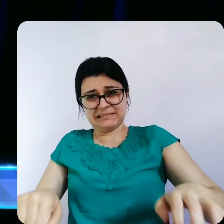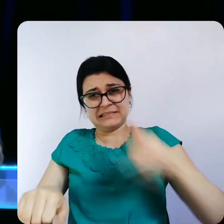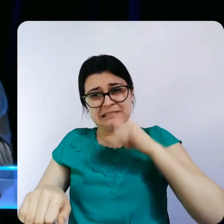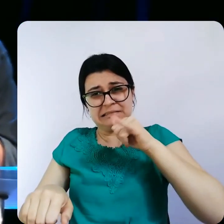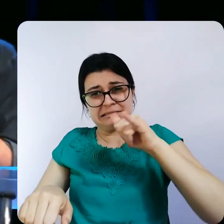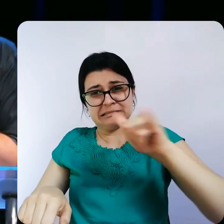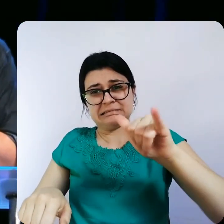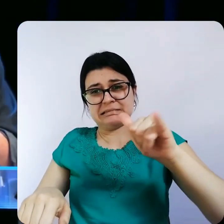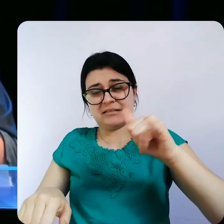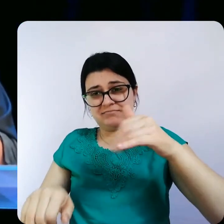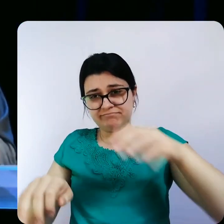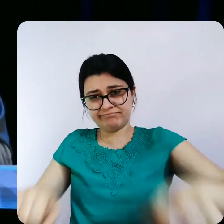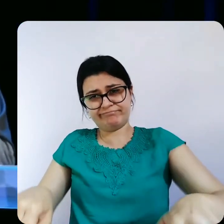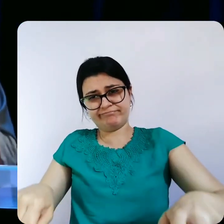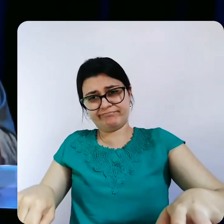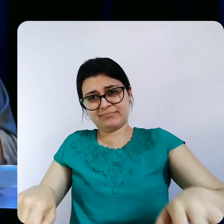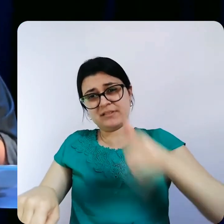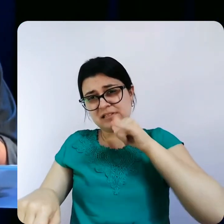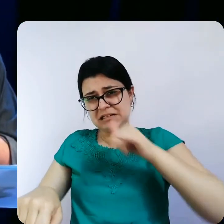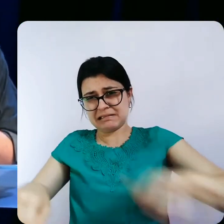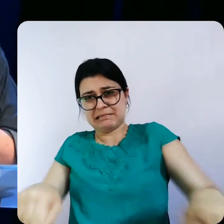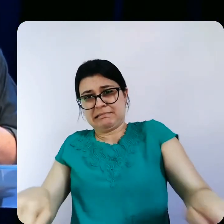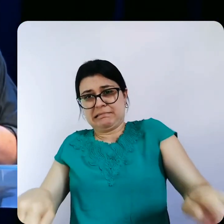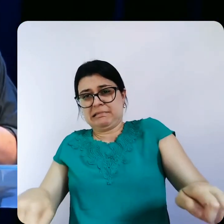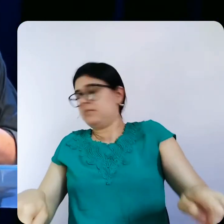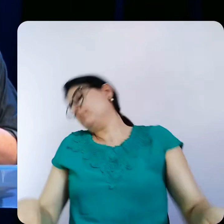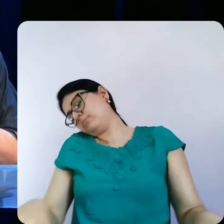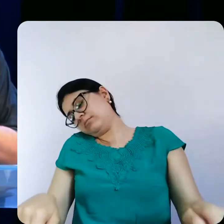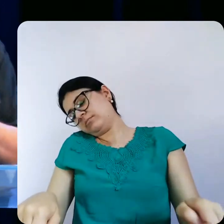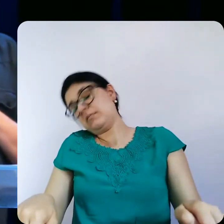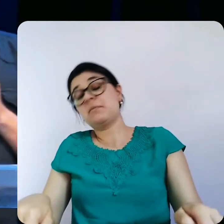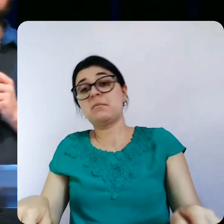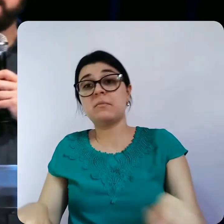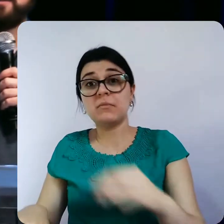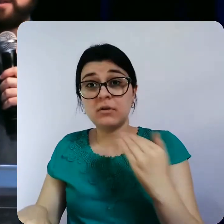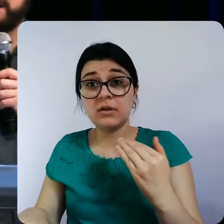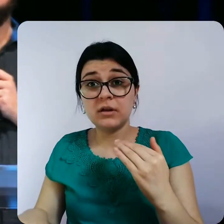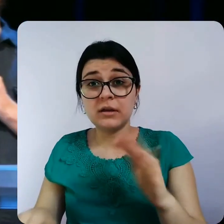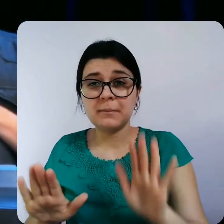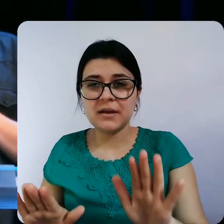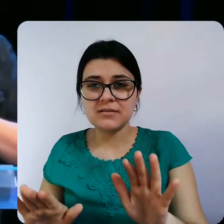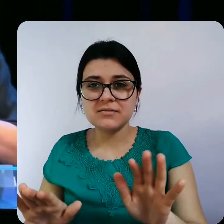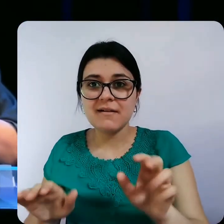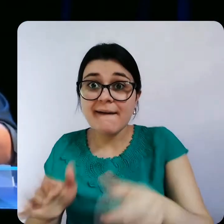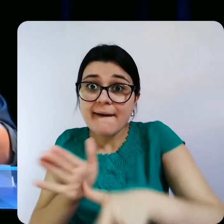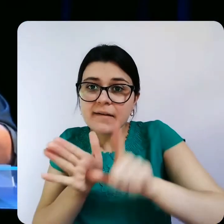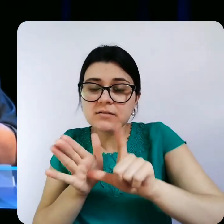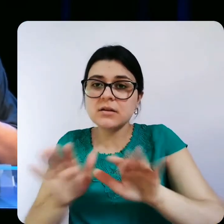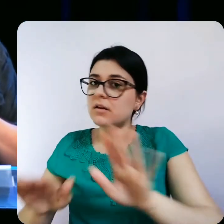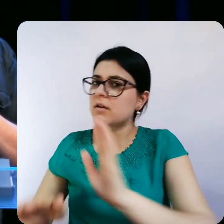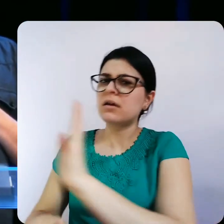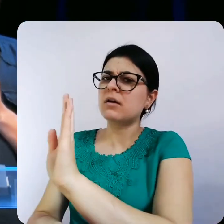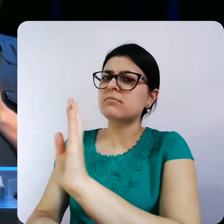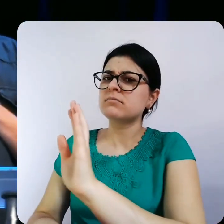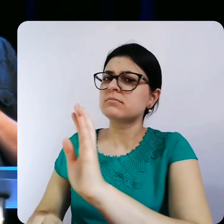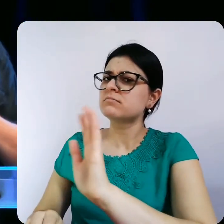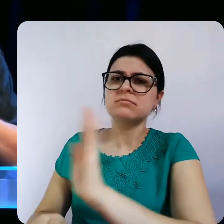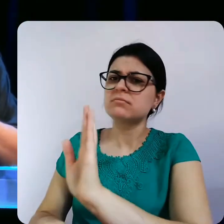no lugar dele. Pode deixar ele embora, eu vou morrer no lugar dele. Jesus morre no lugar, só que antes de ir embora, não, você vai embora, só que eu também vou te dar uma medalha de